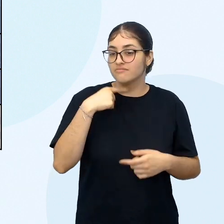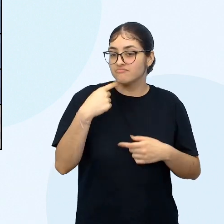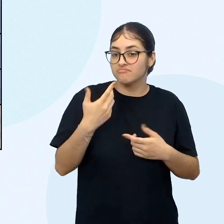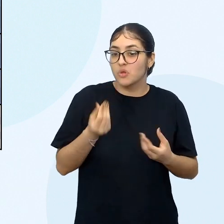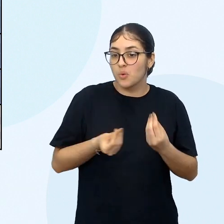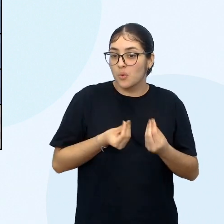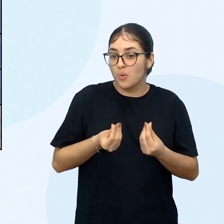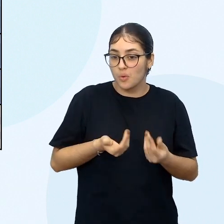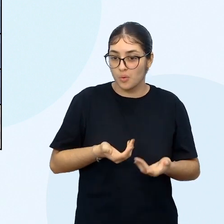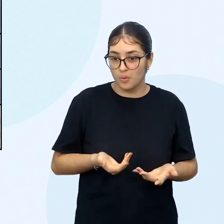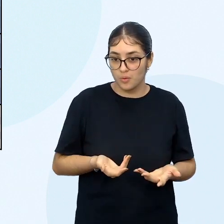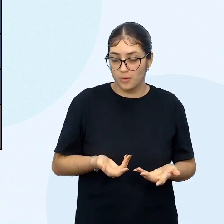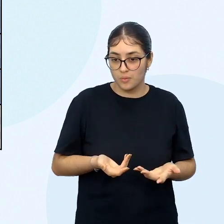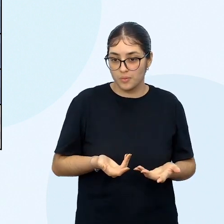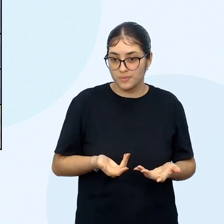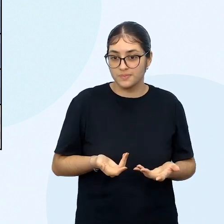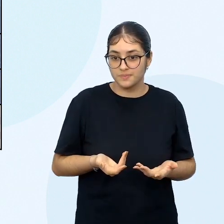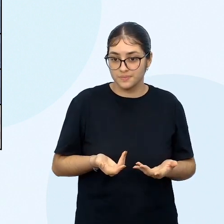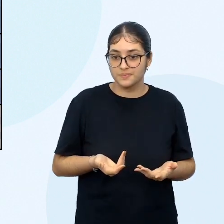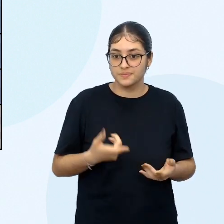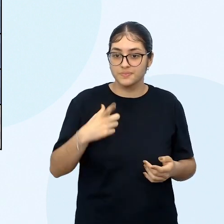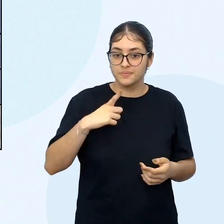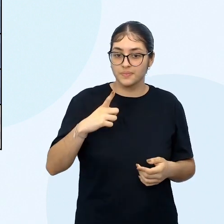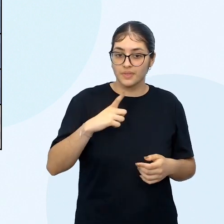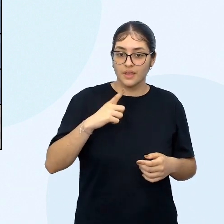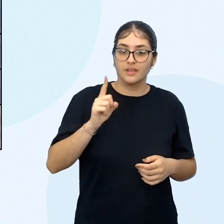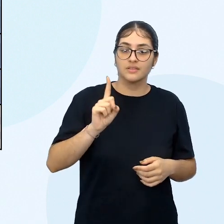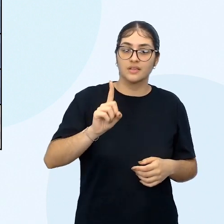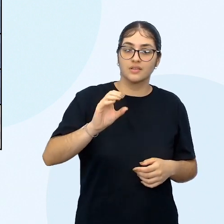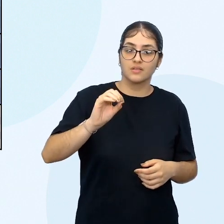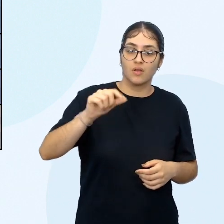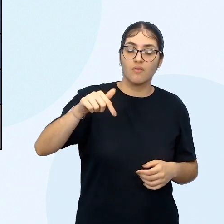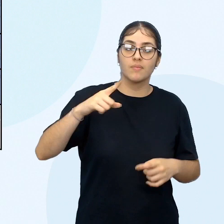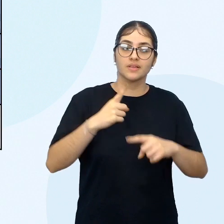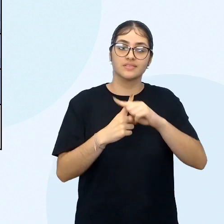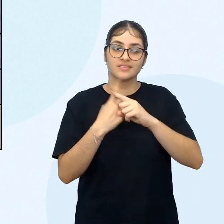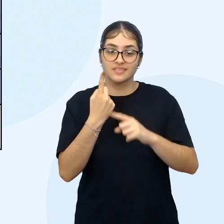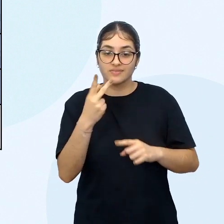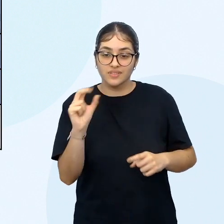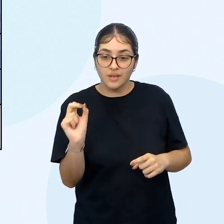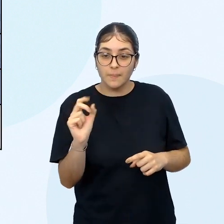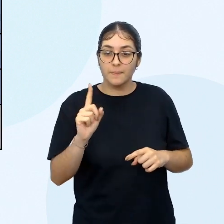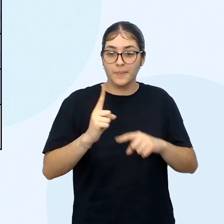aí. 40. Mais. 79. 79 mais. Mais 120. Ok.